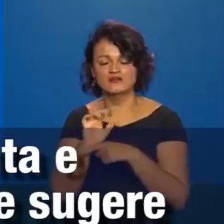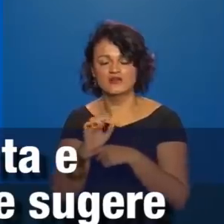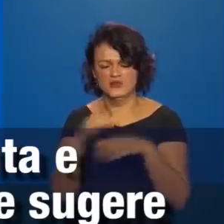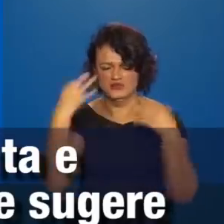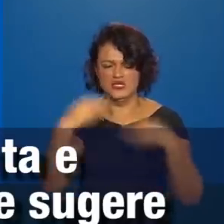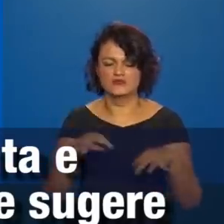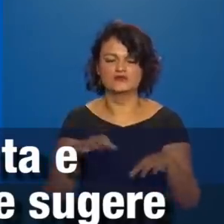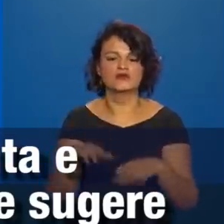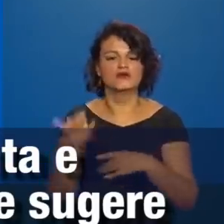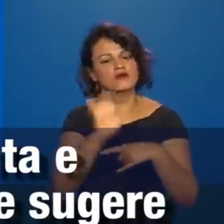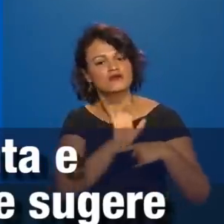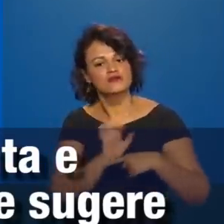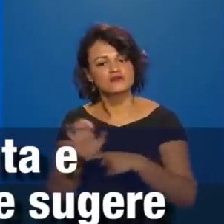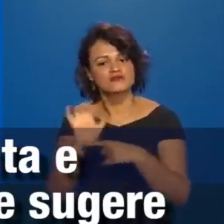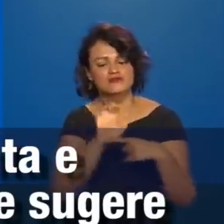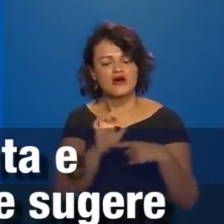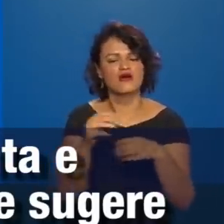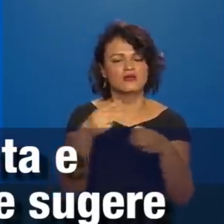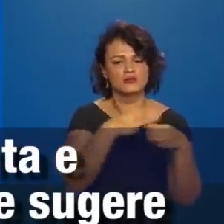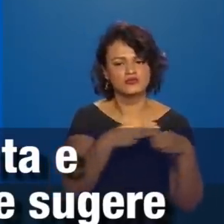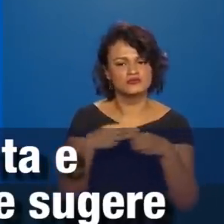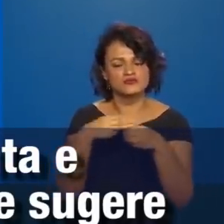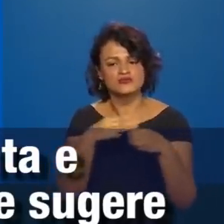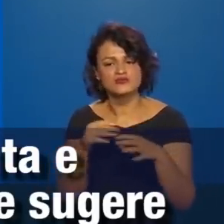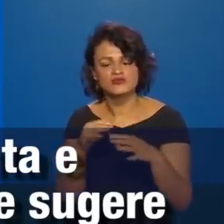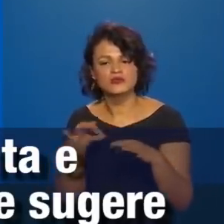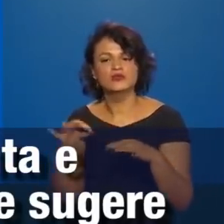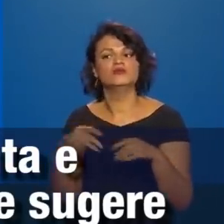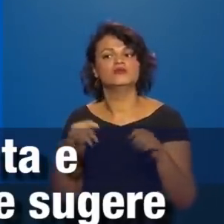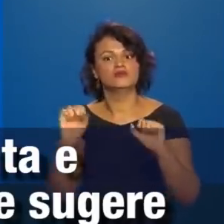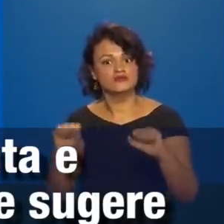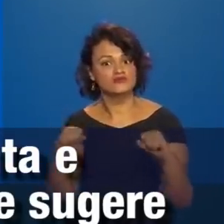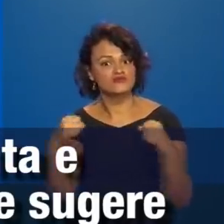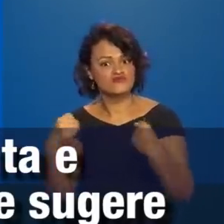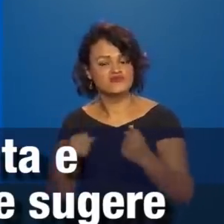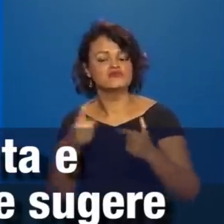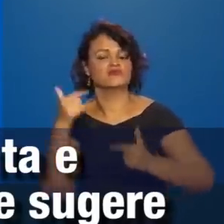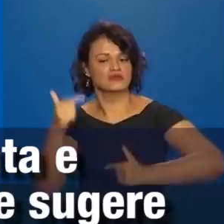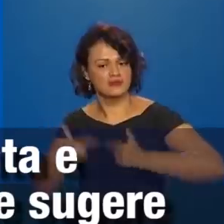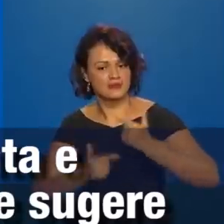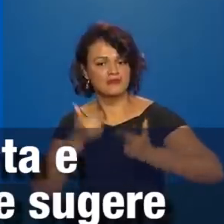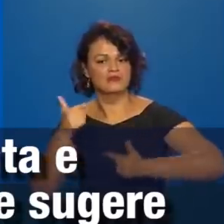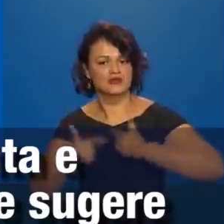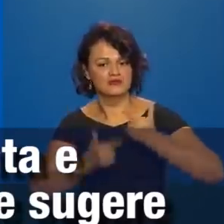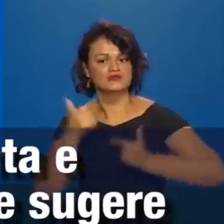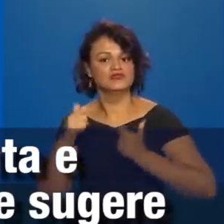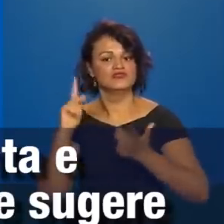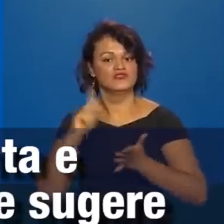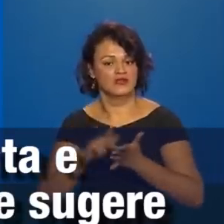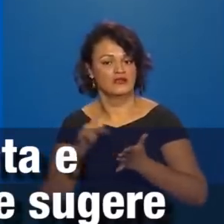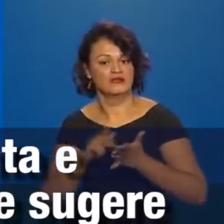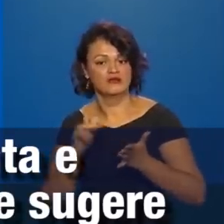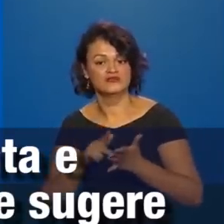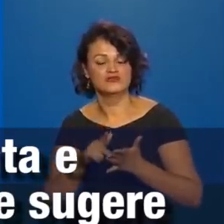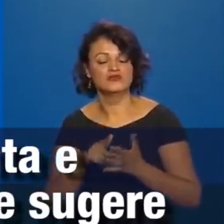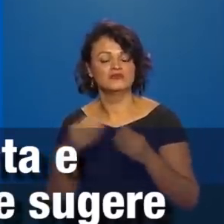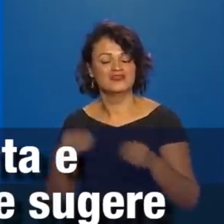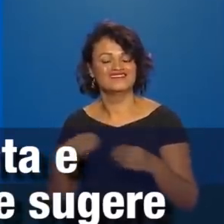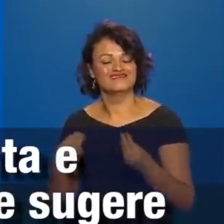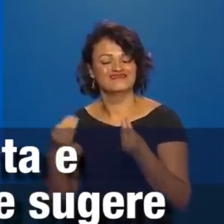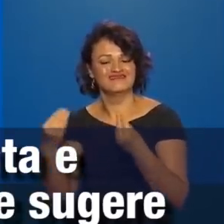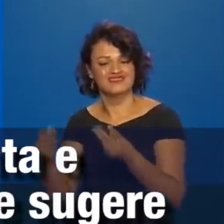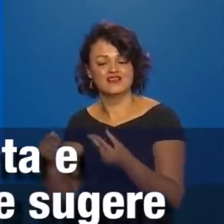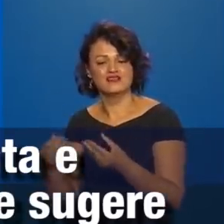tenho convicção que os estados e municípios estão fazendo todo o esforço possível para